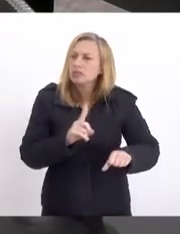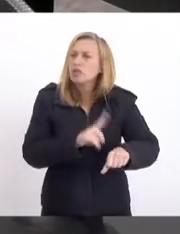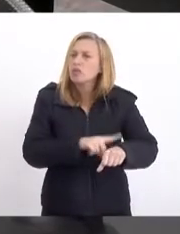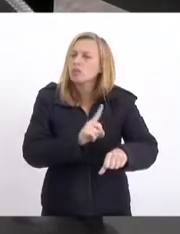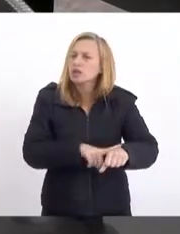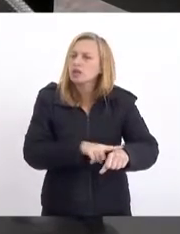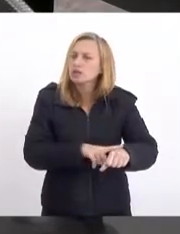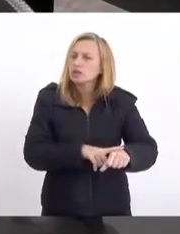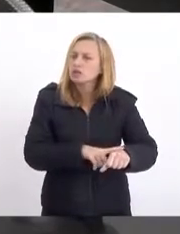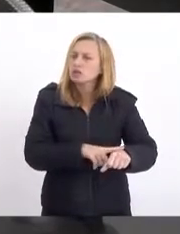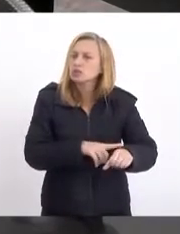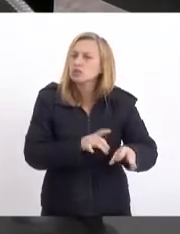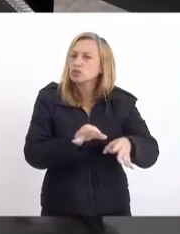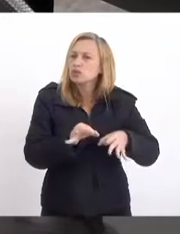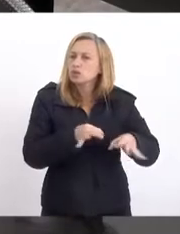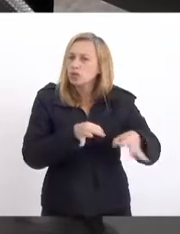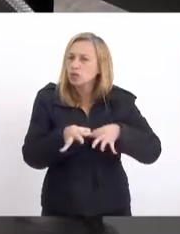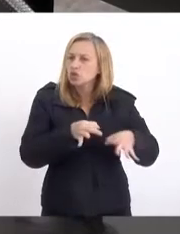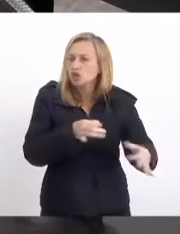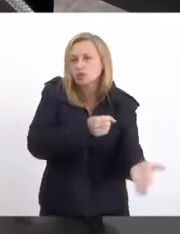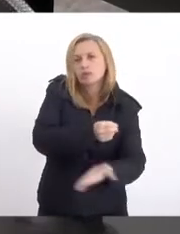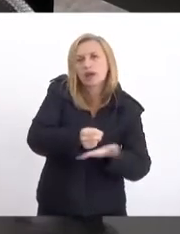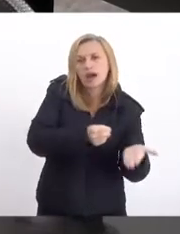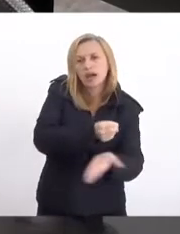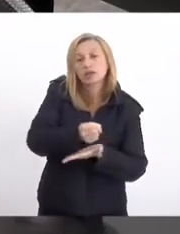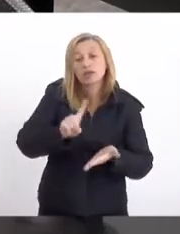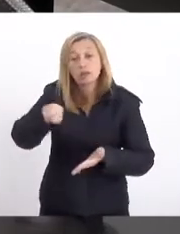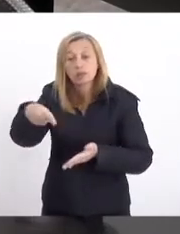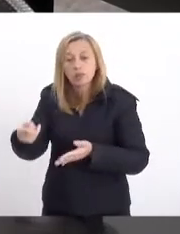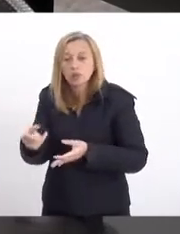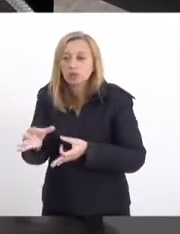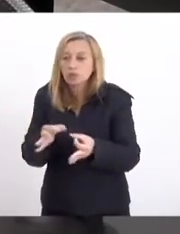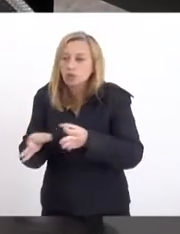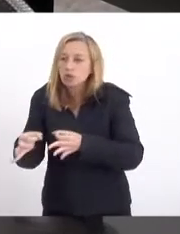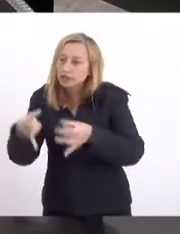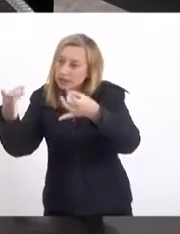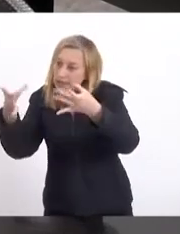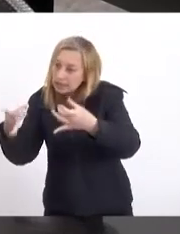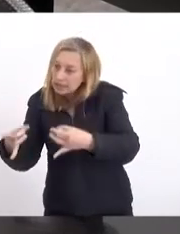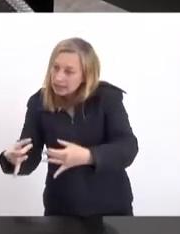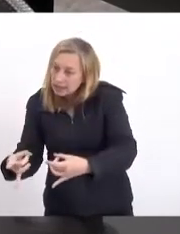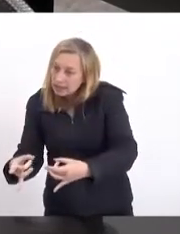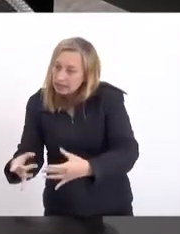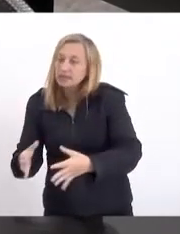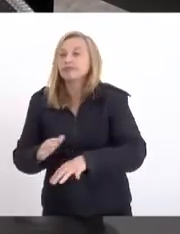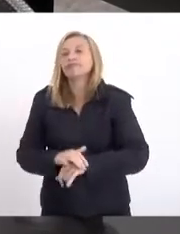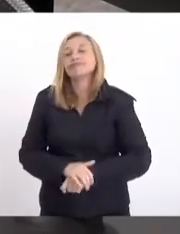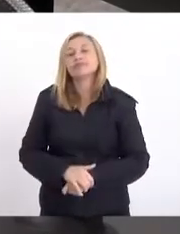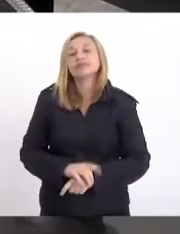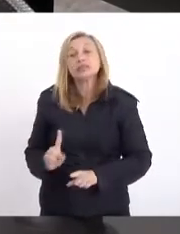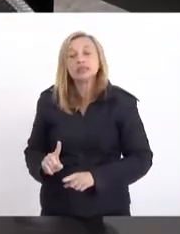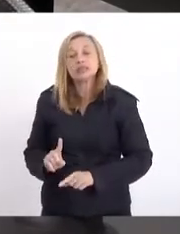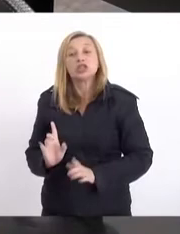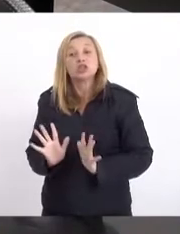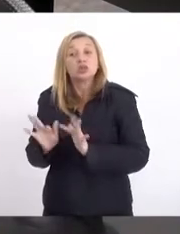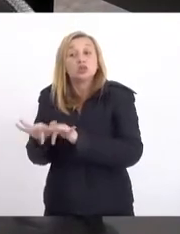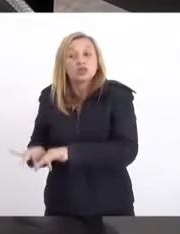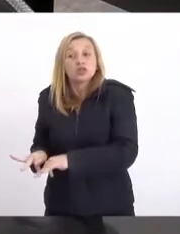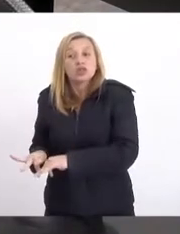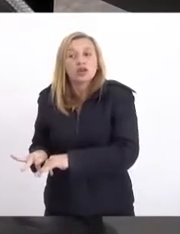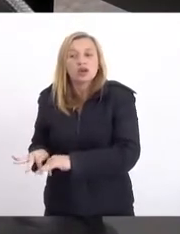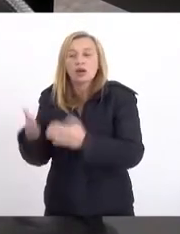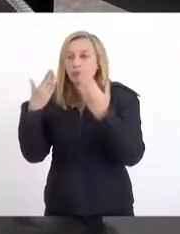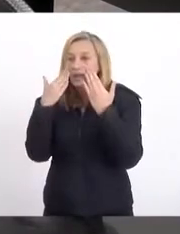de projeto básico, depois o projeto detalhado, que é o projeto executivo, e no final, é claro,